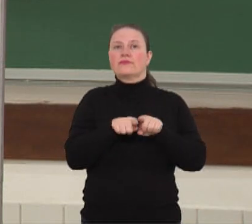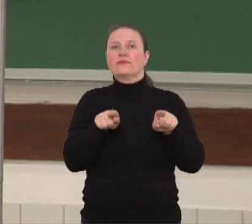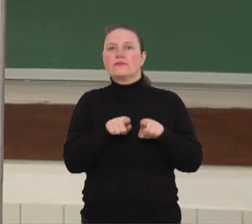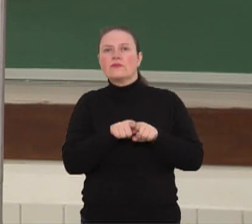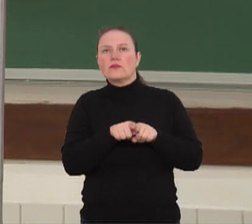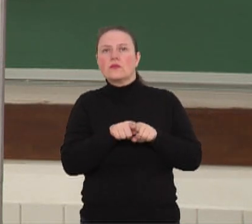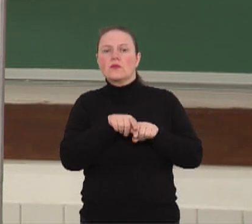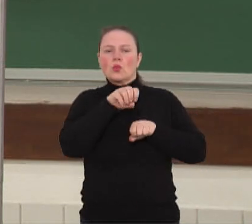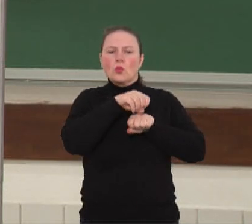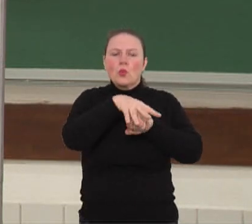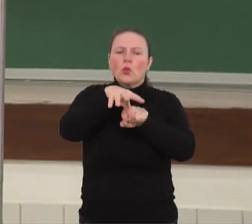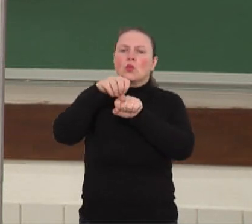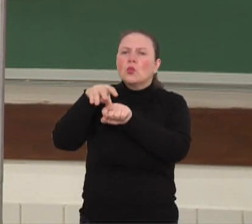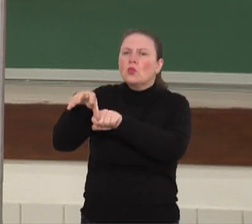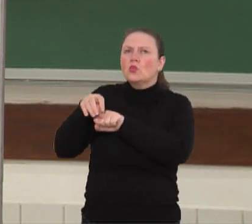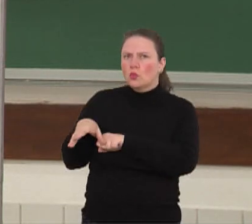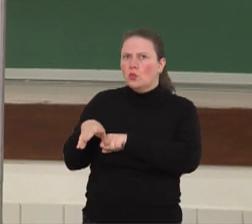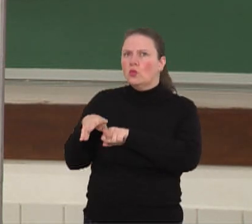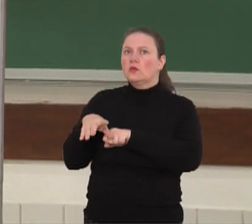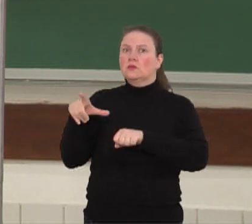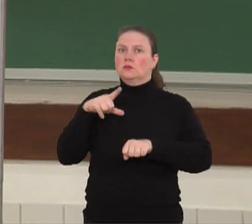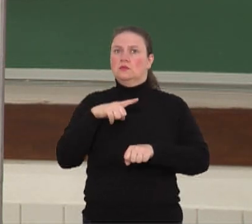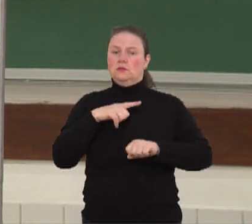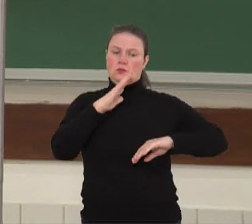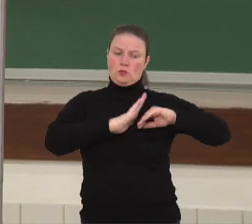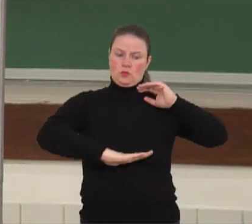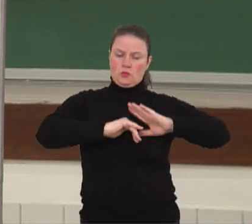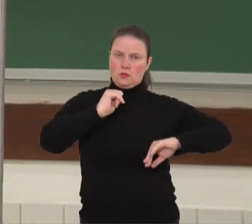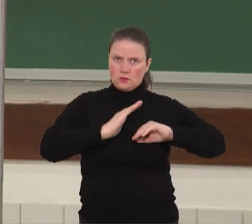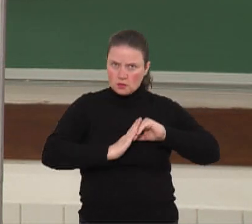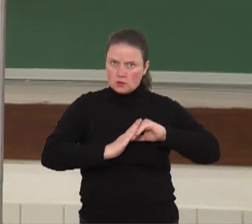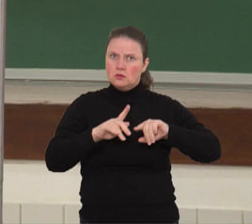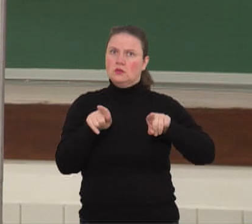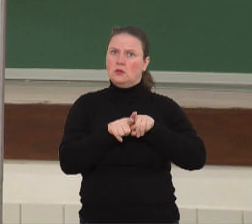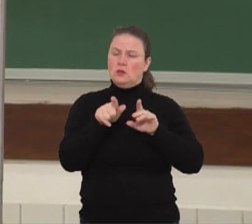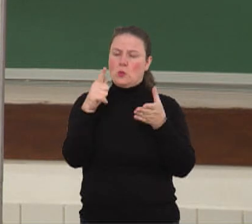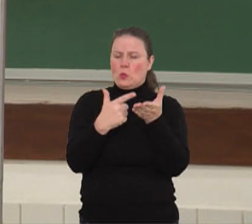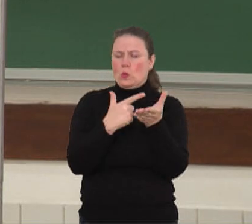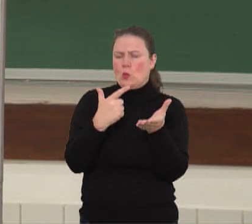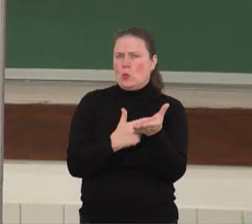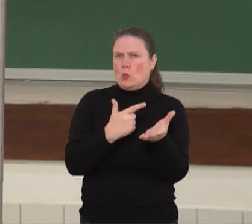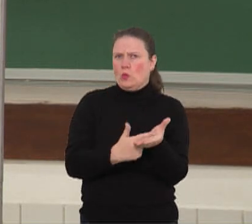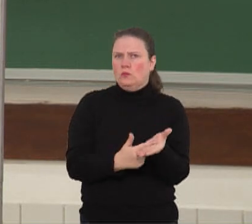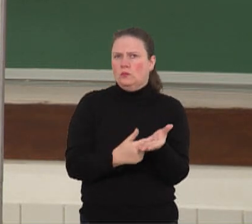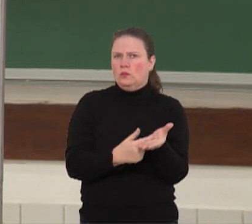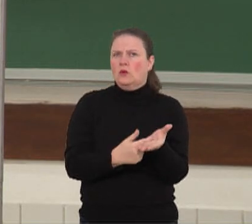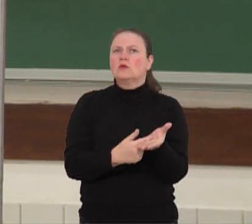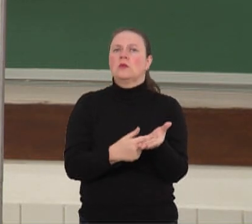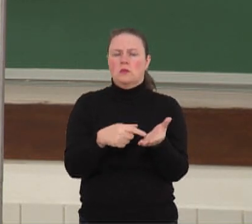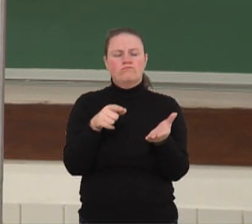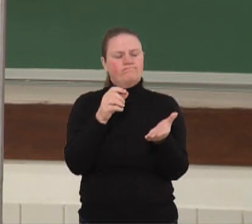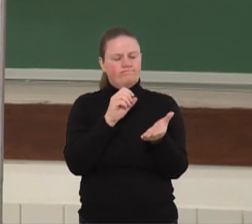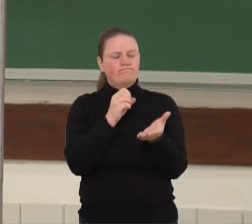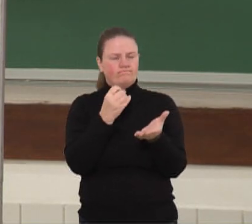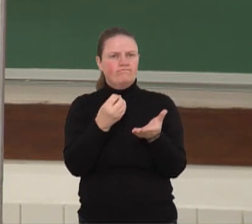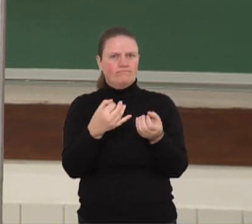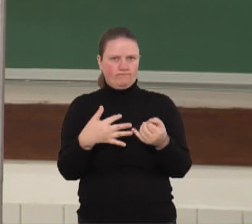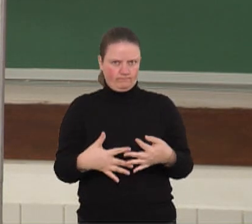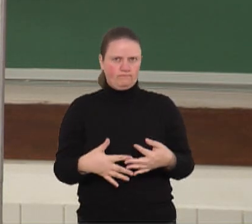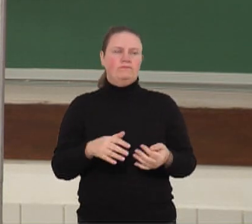que os astrônomos, astrólogos também comentavam nos seus livros. Combinado? Vamos em